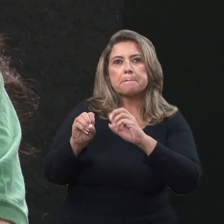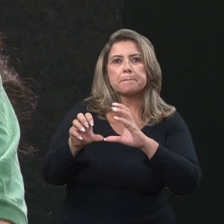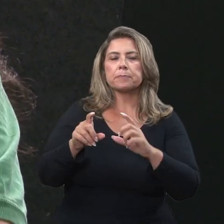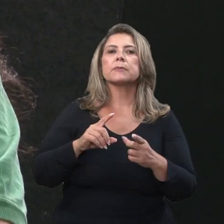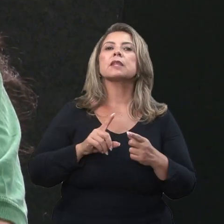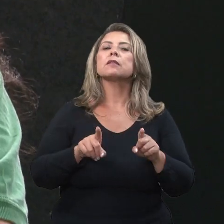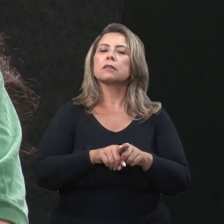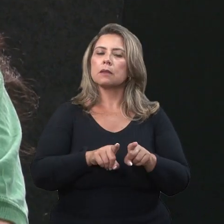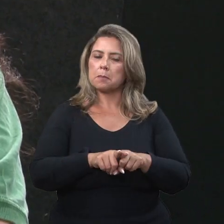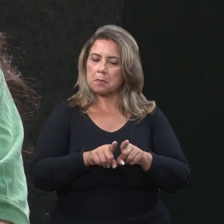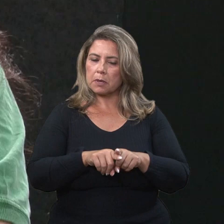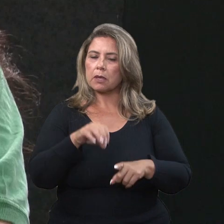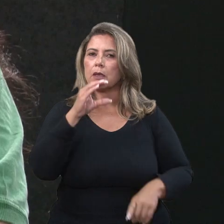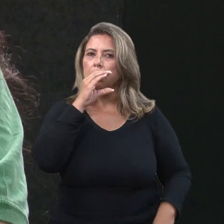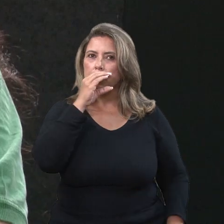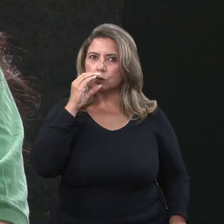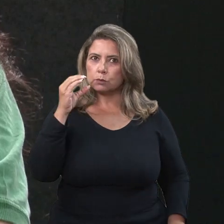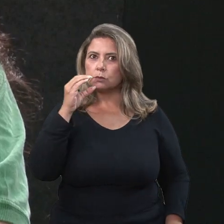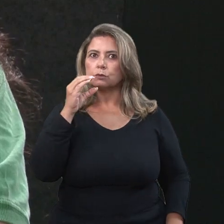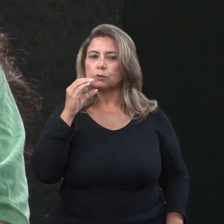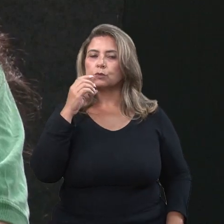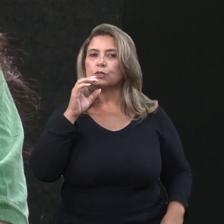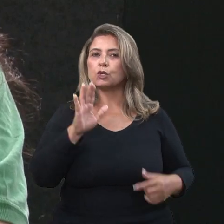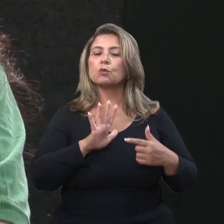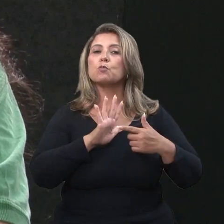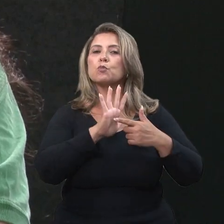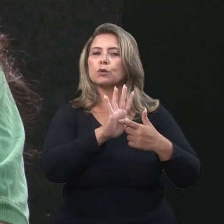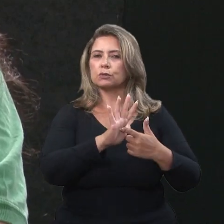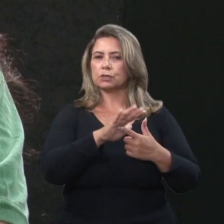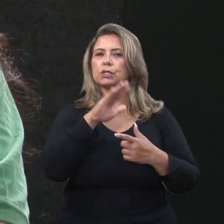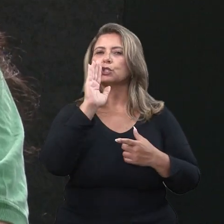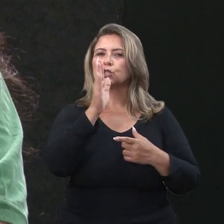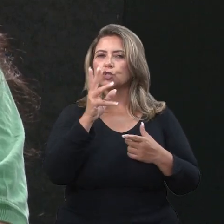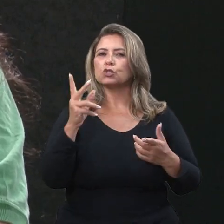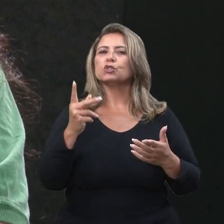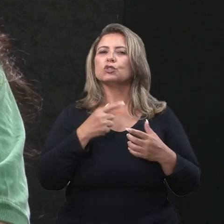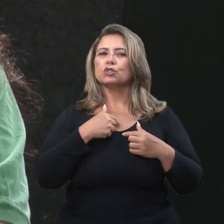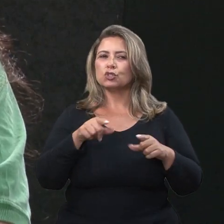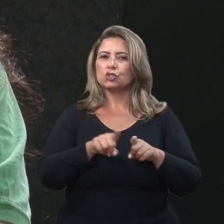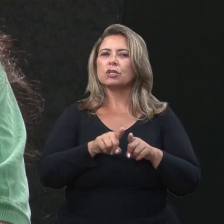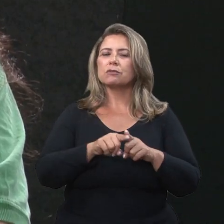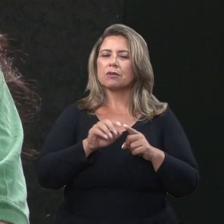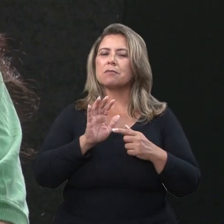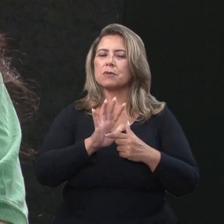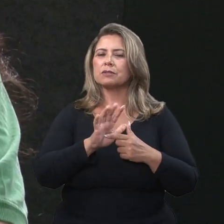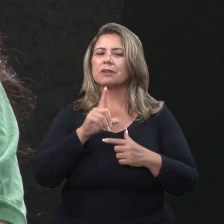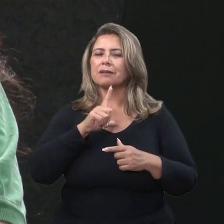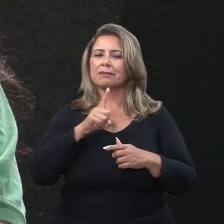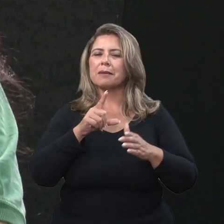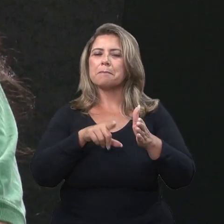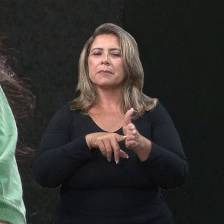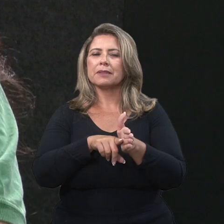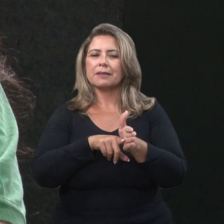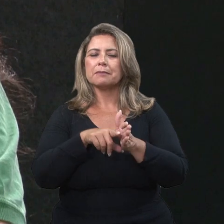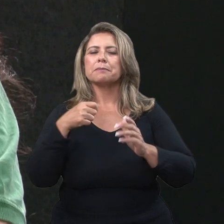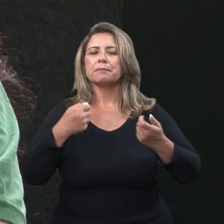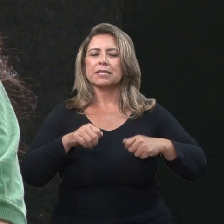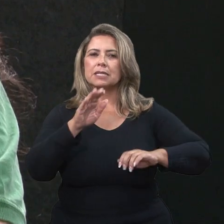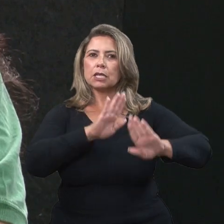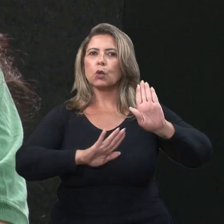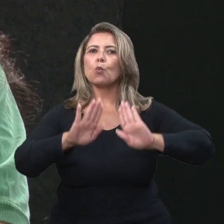também, né? E aí o Daniel vai mostrar que isso aí já está desproporcional, né? Então temos que ter muito cuidado